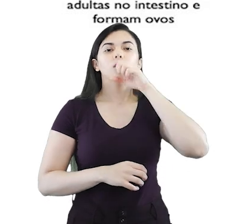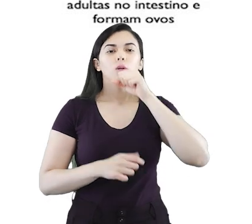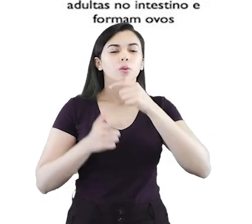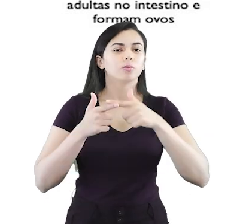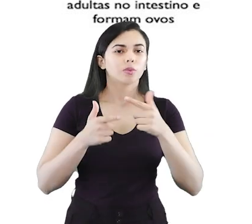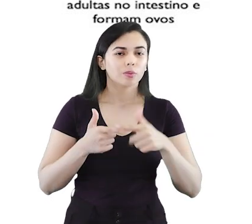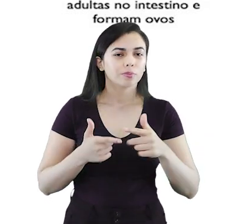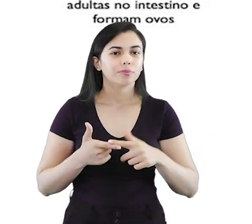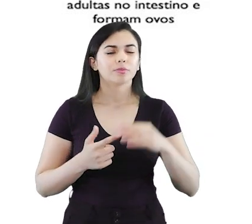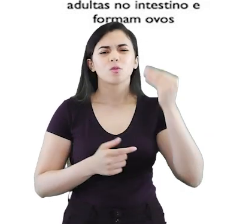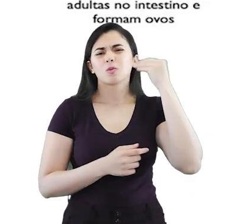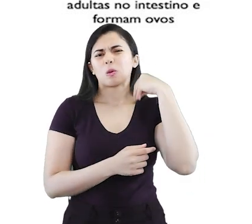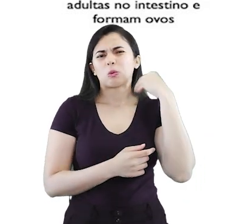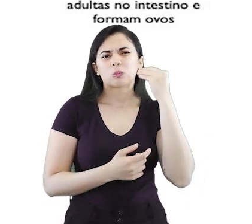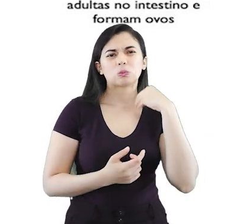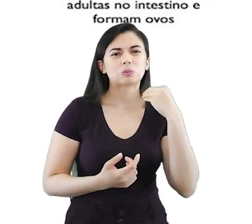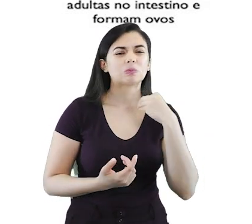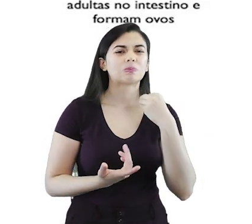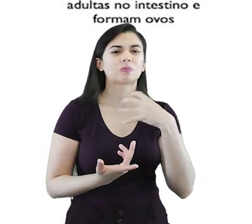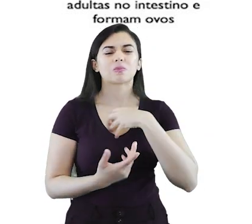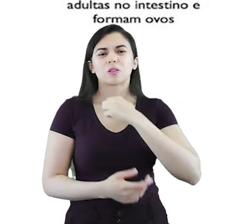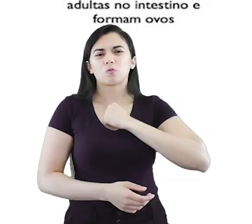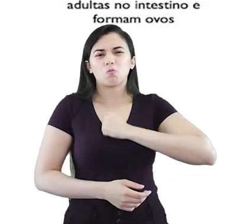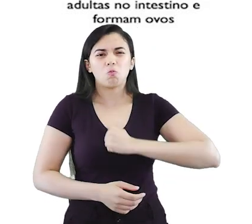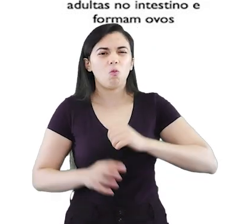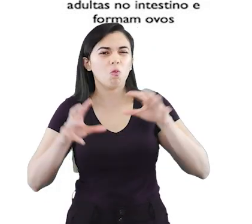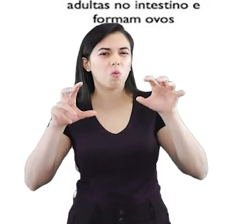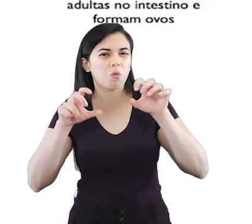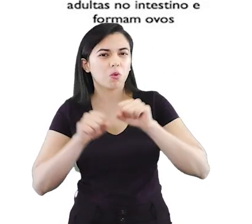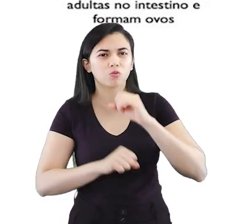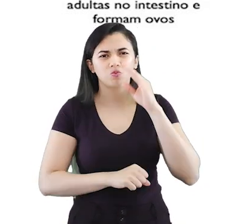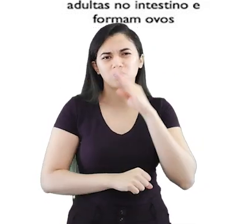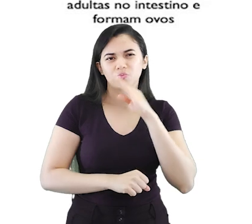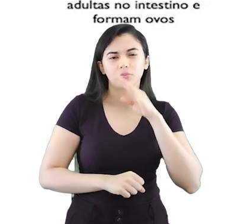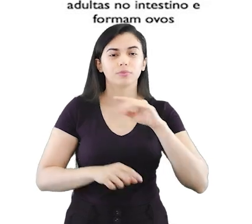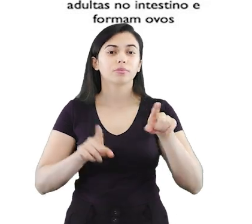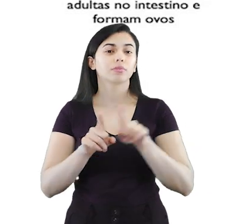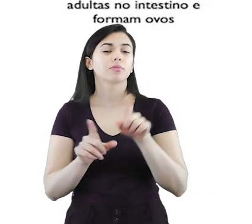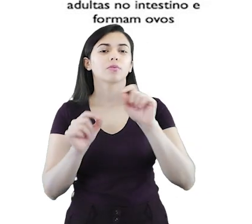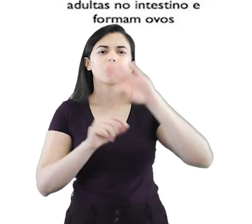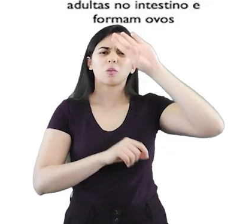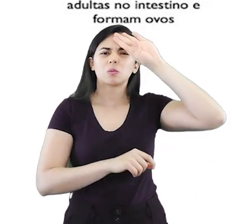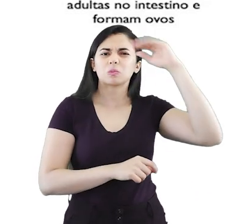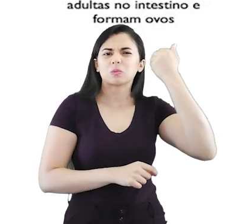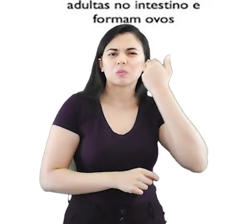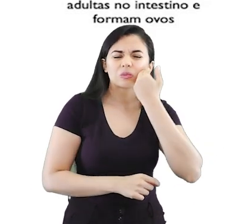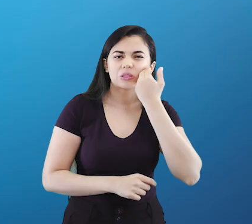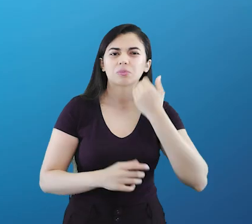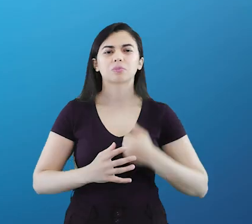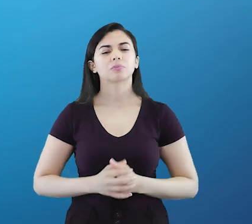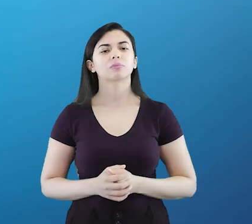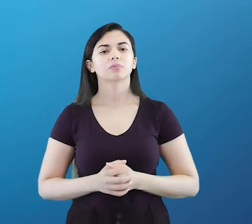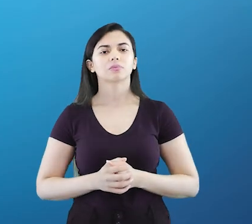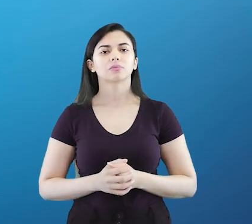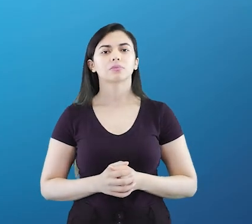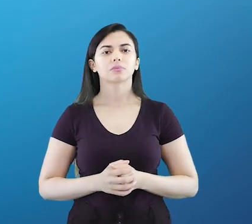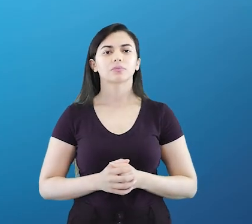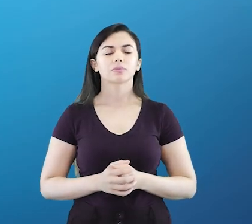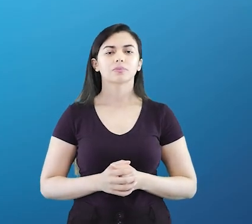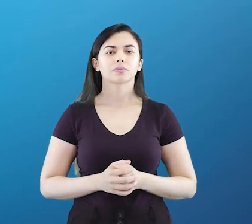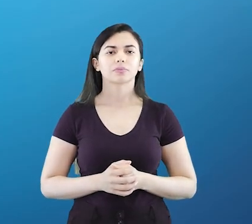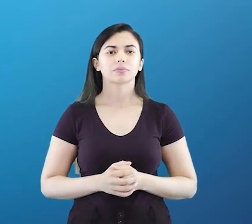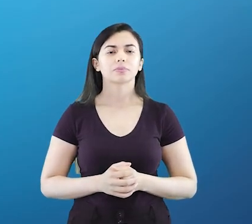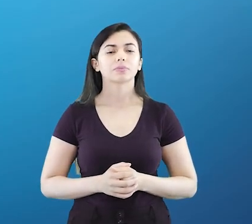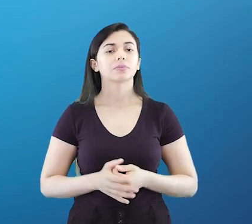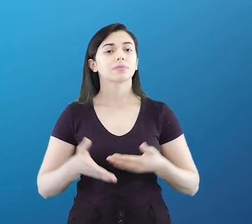fraqueza, fezes escuras e mal cheirosas, febre, anemia e palidez. Aqui nós temos uma imagem